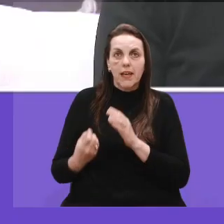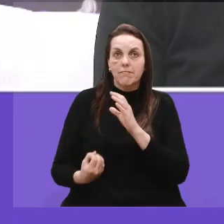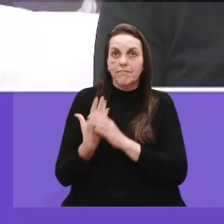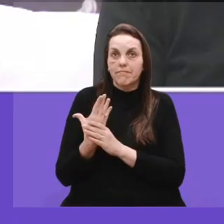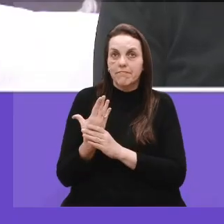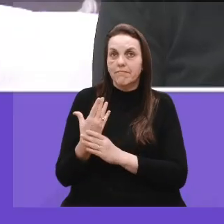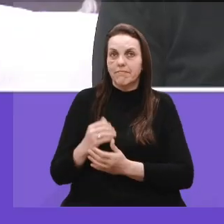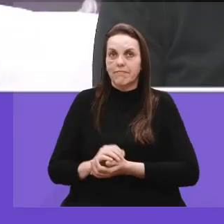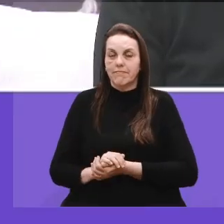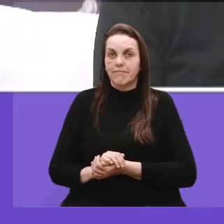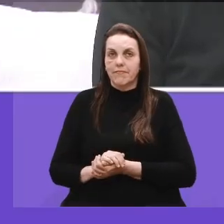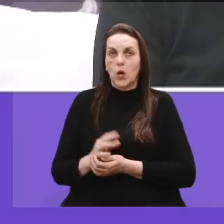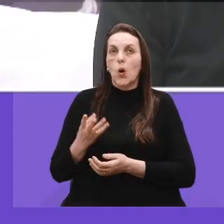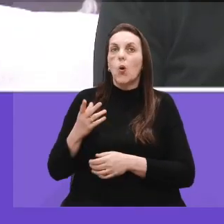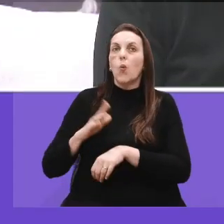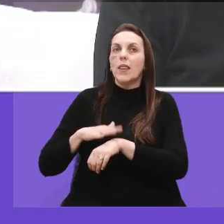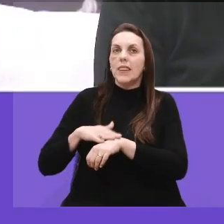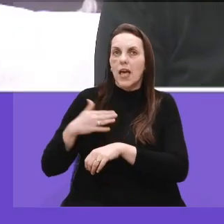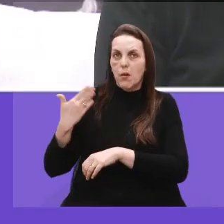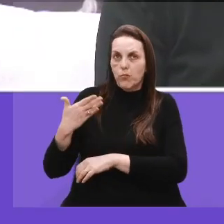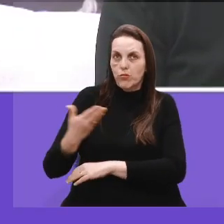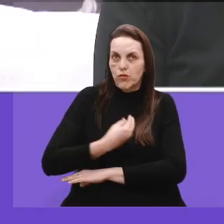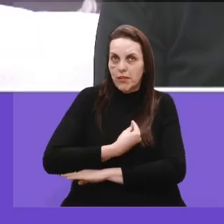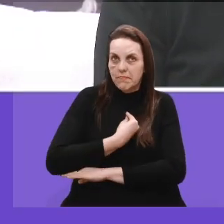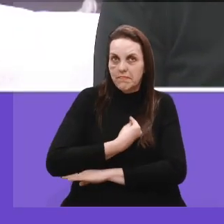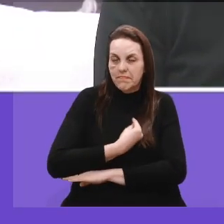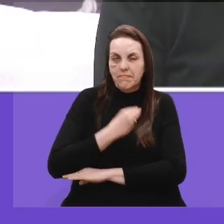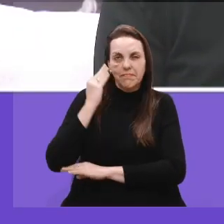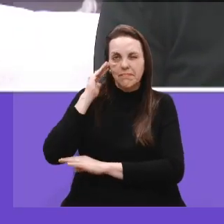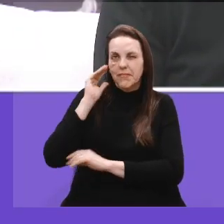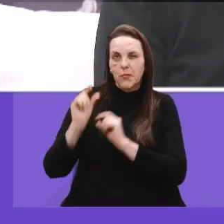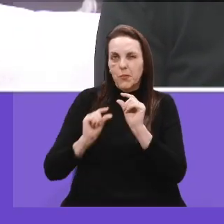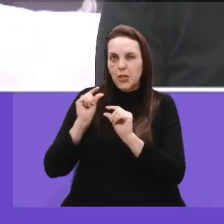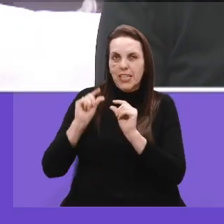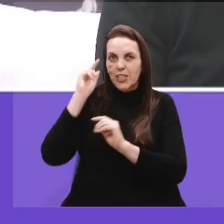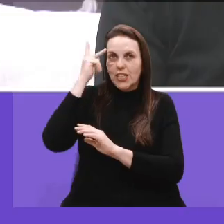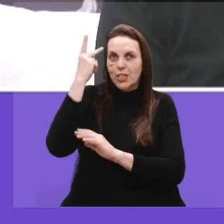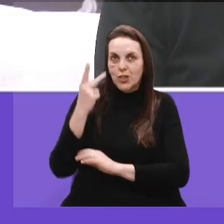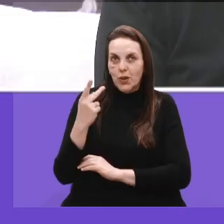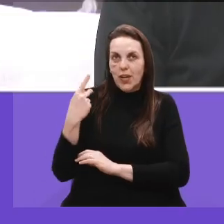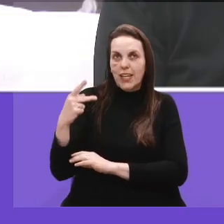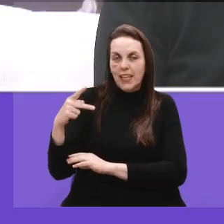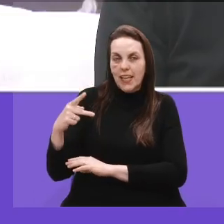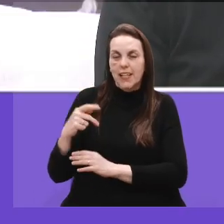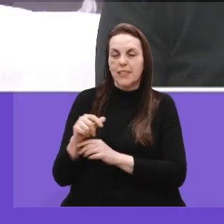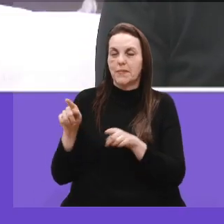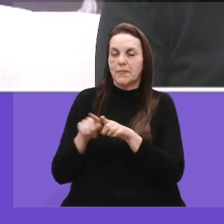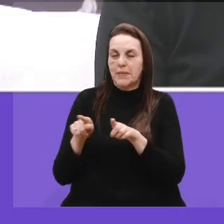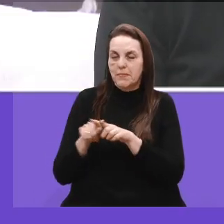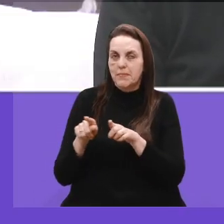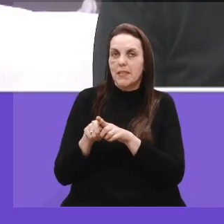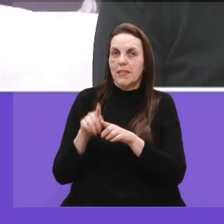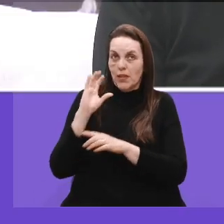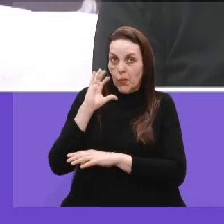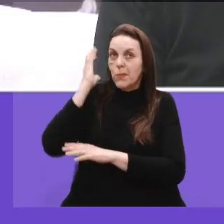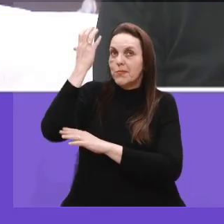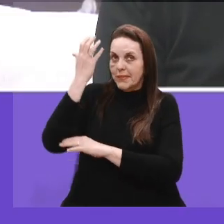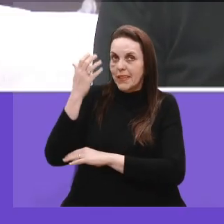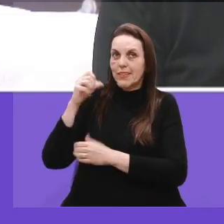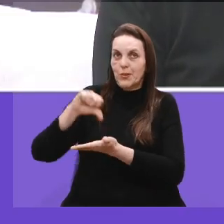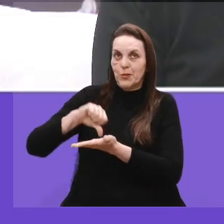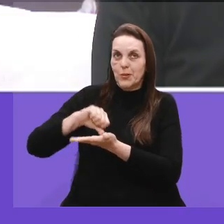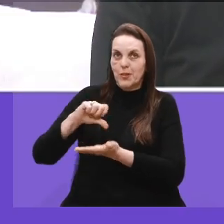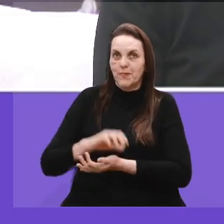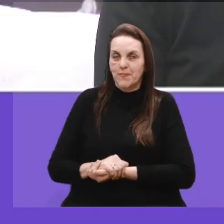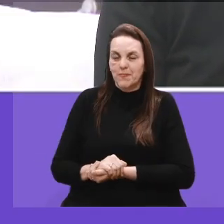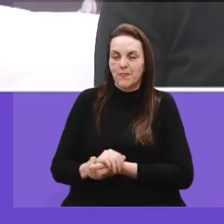foi fundado, né, quanto tempo ele existe, para a gente entender um pouquinho dessa história dela, que também acontece no